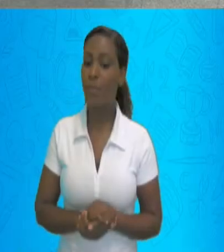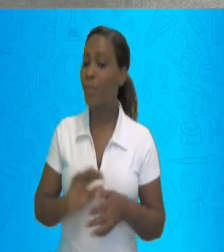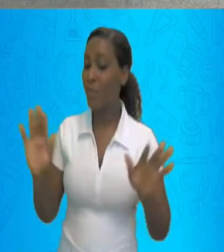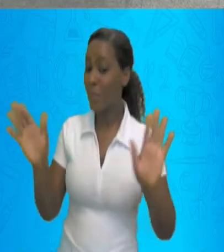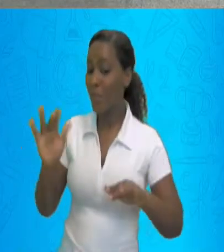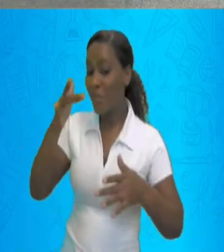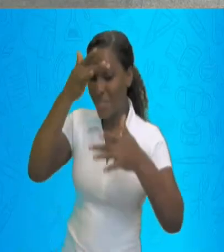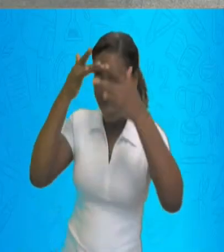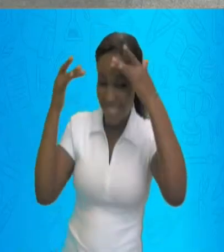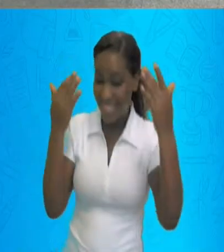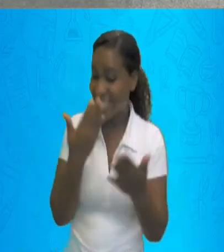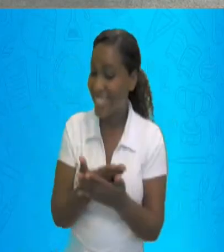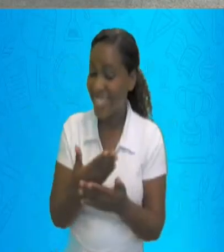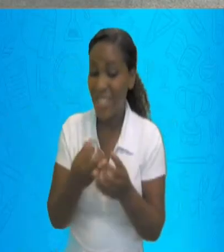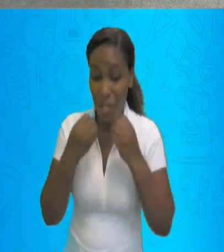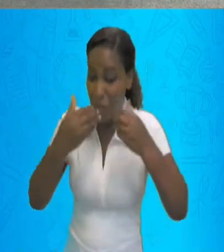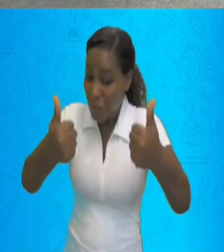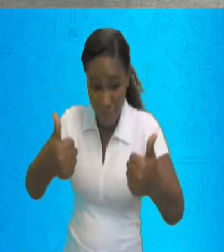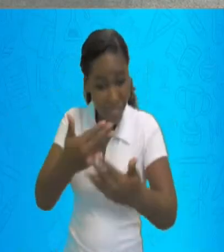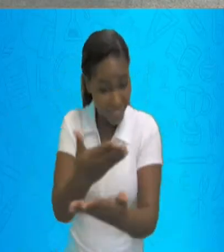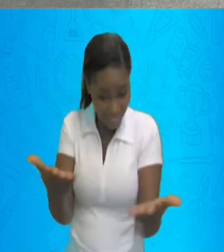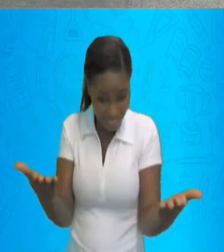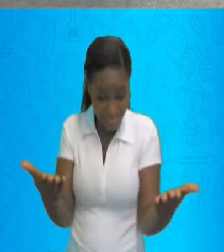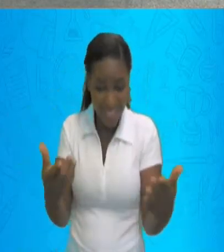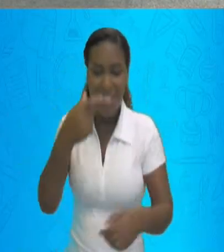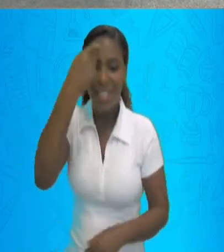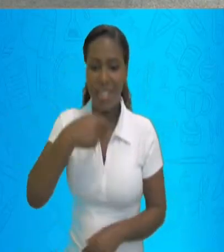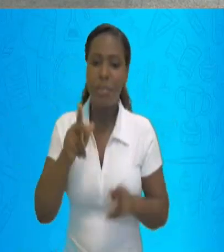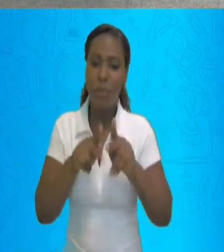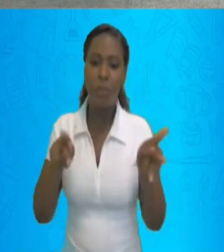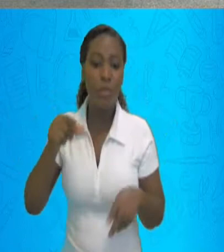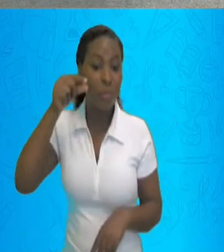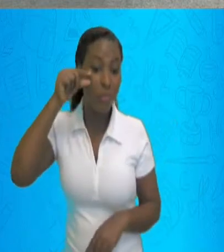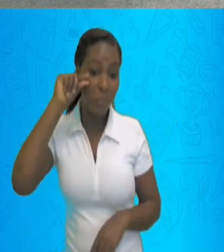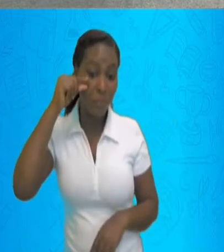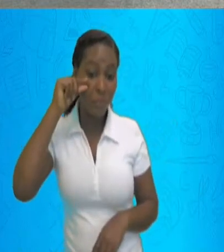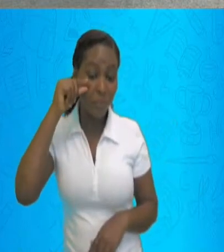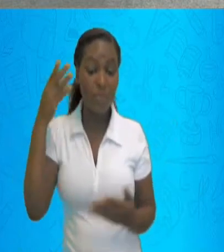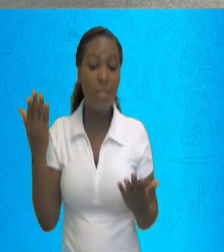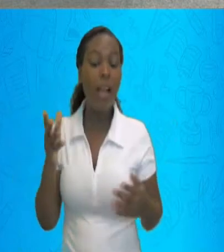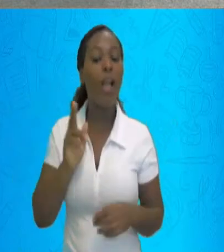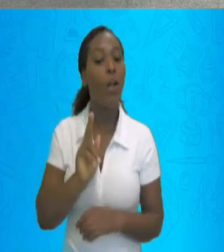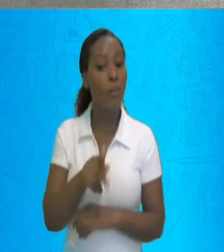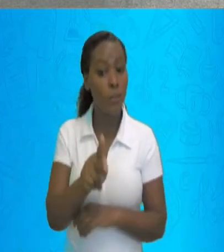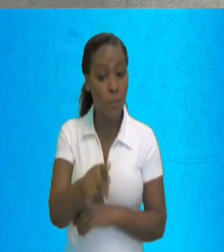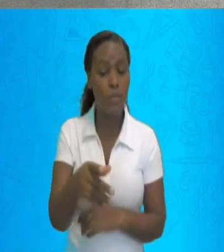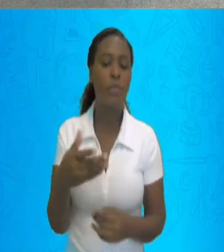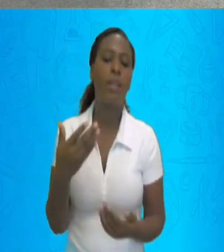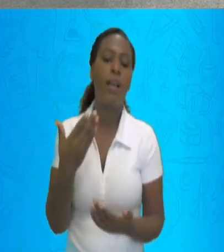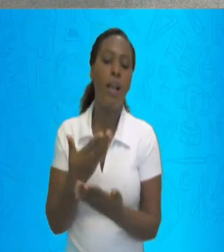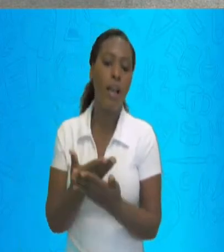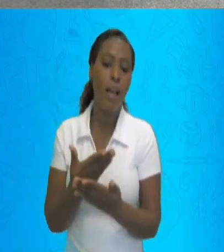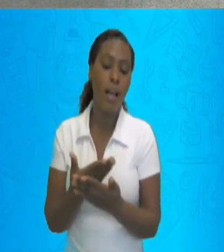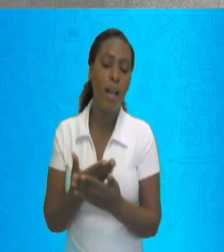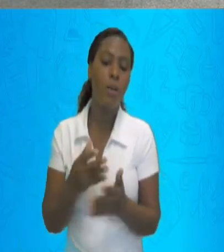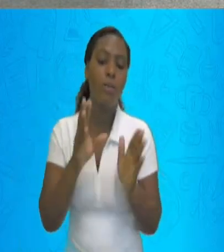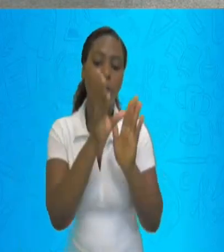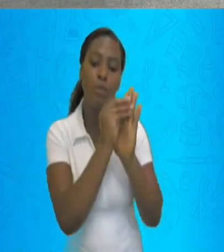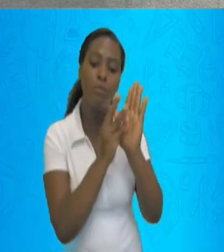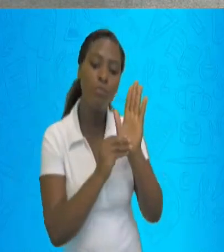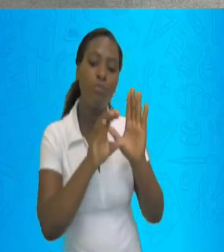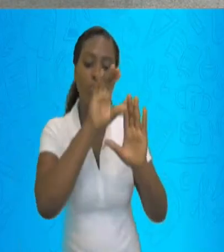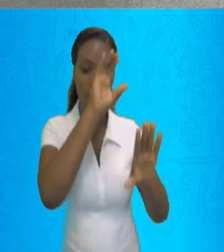Olá, estudantes, tudo bem com vocês? Eu sou o professor Renan, iremos dar sequência nas nossas aulas do componente curricular